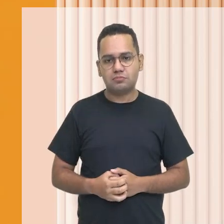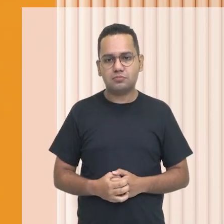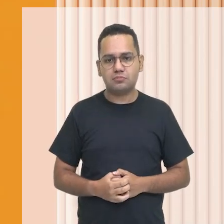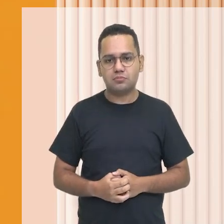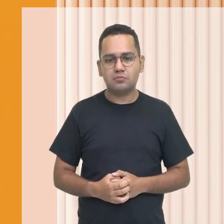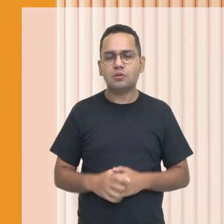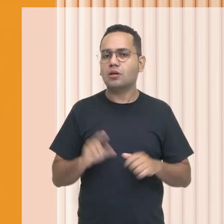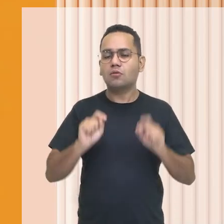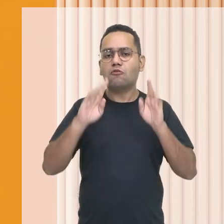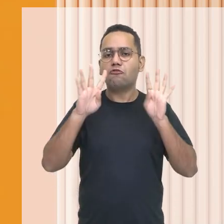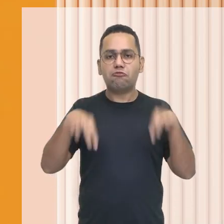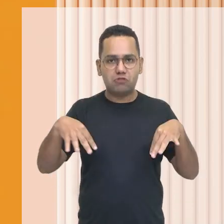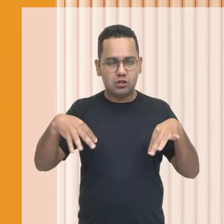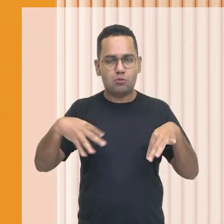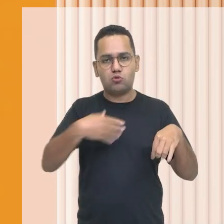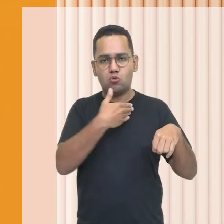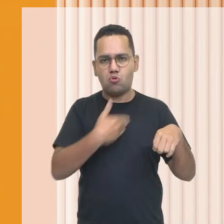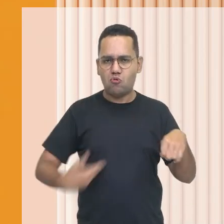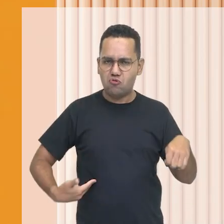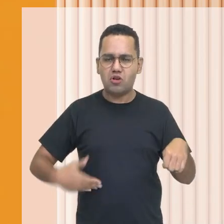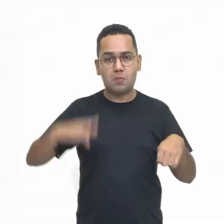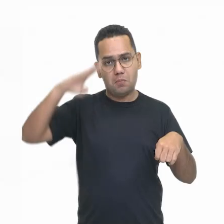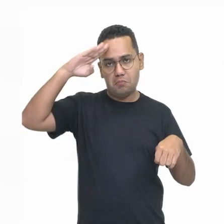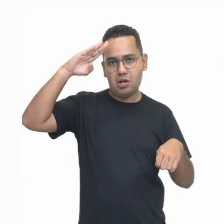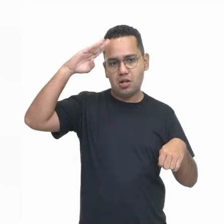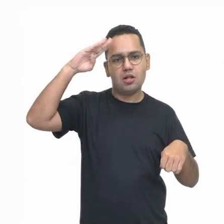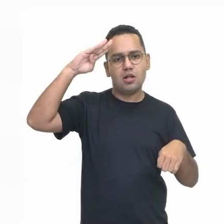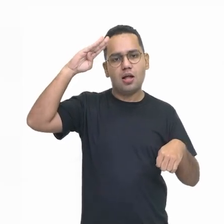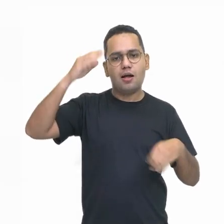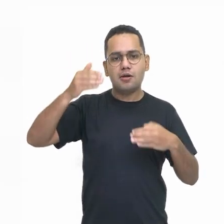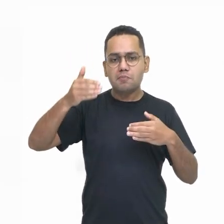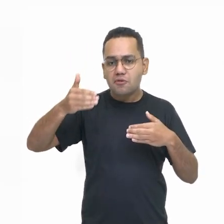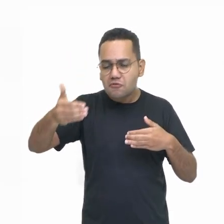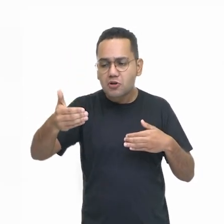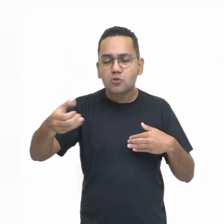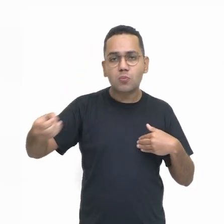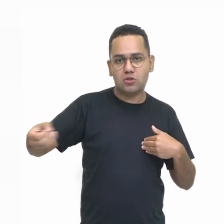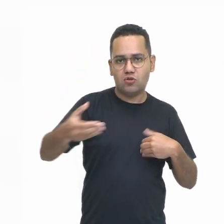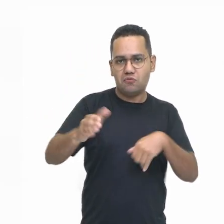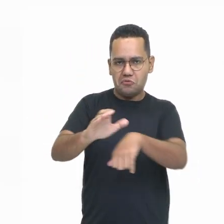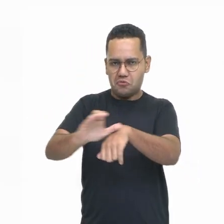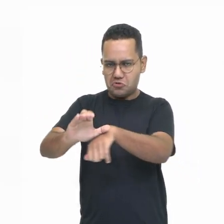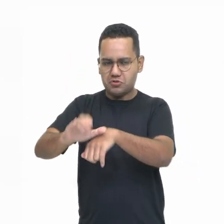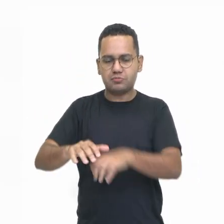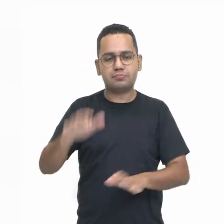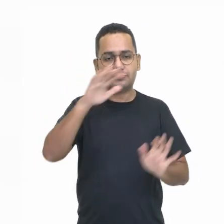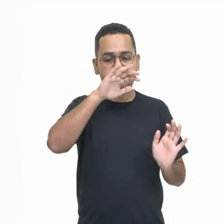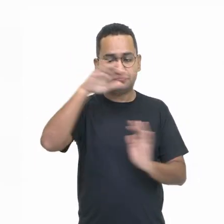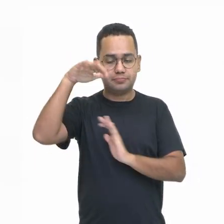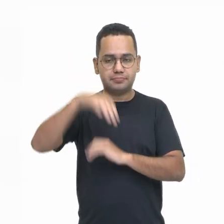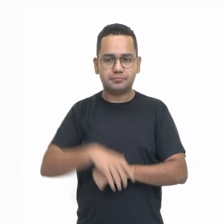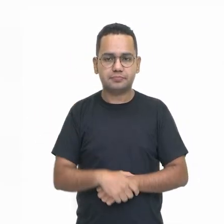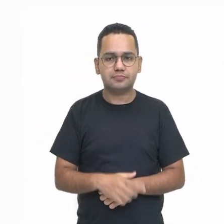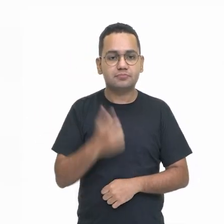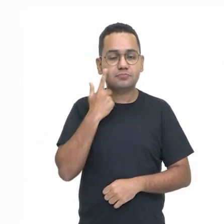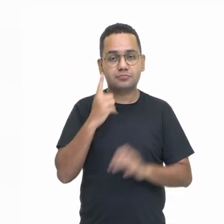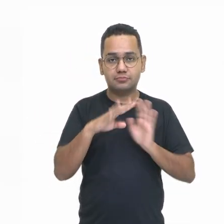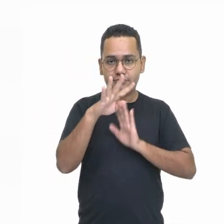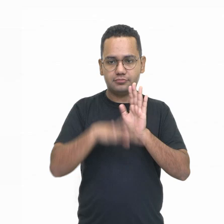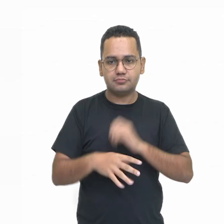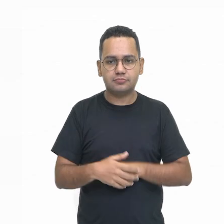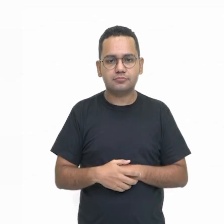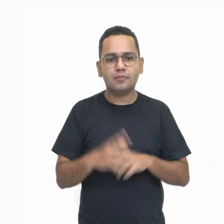da ditadura e início de uma nova Constituição. Vamos ao texto. A década de 80 ela foi marcada pelo